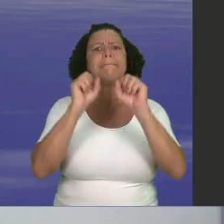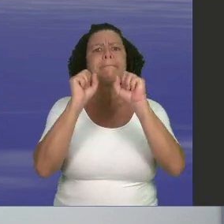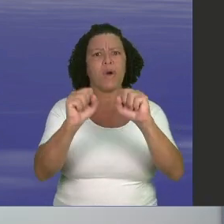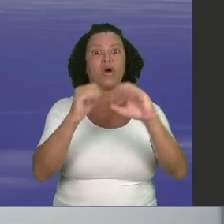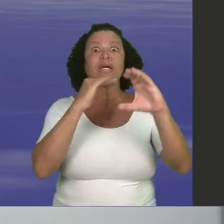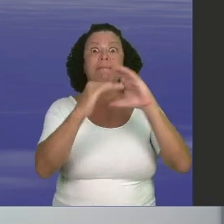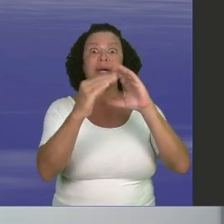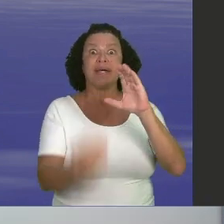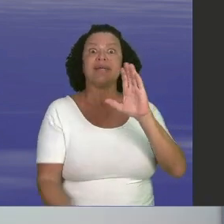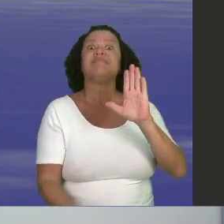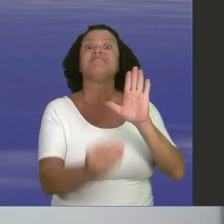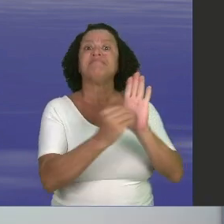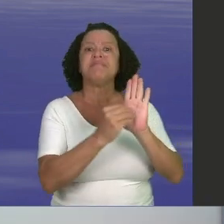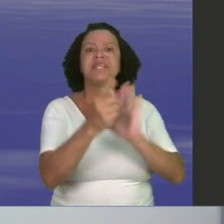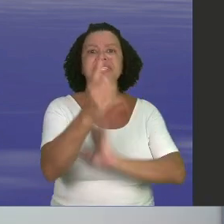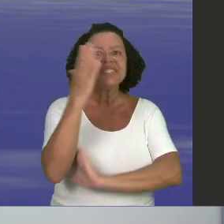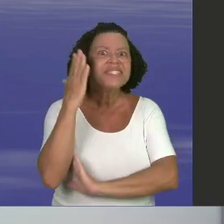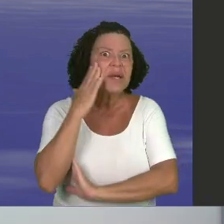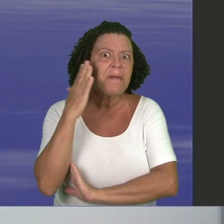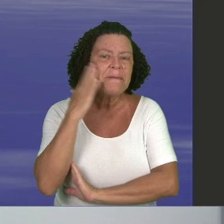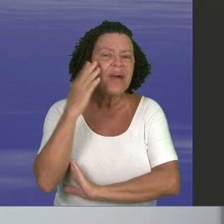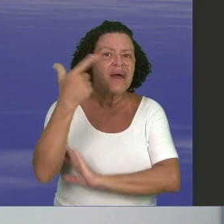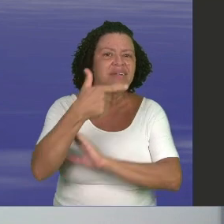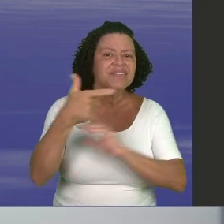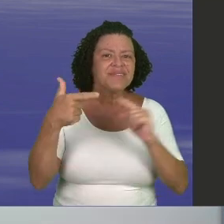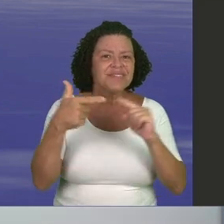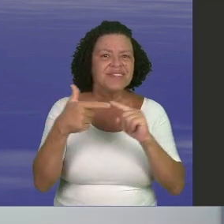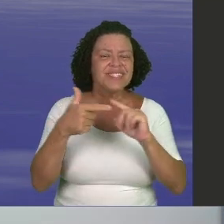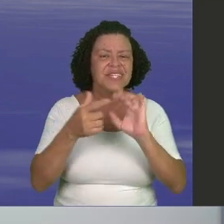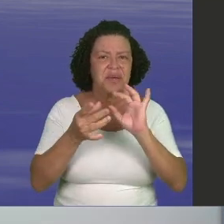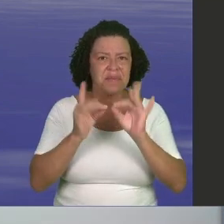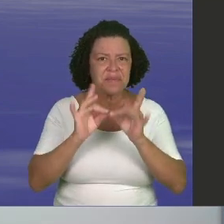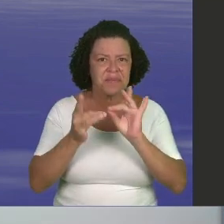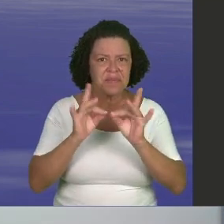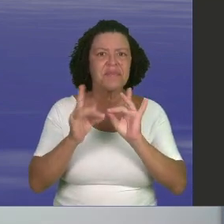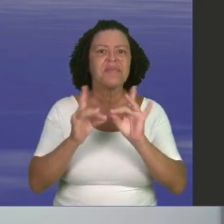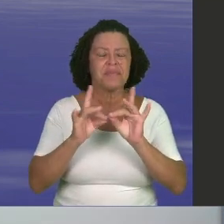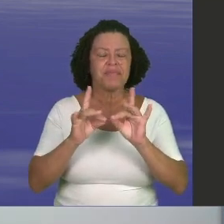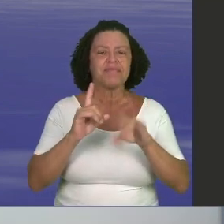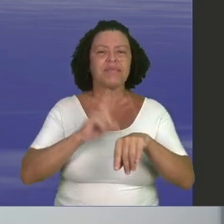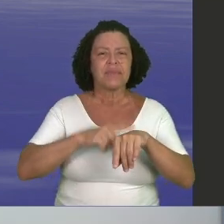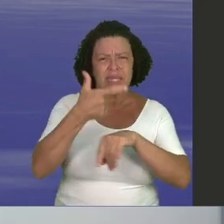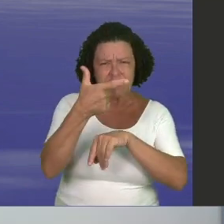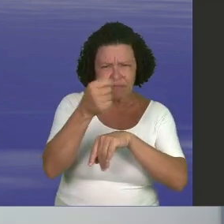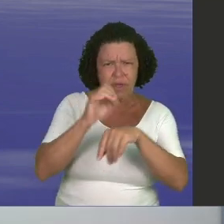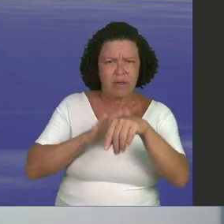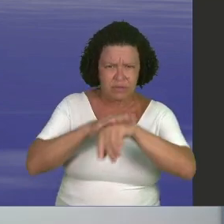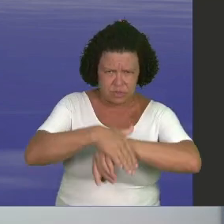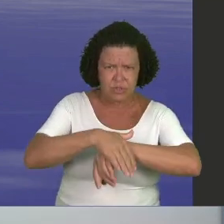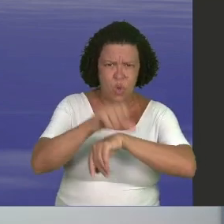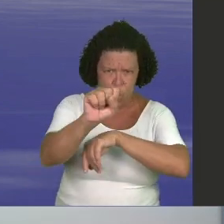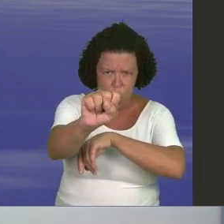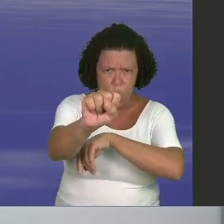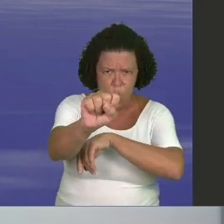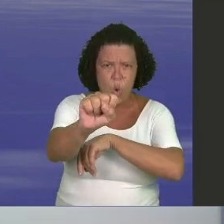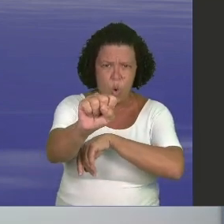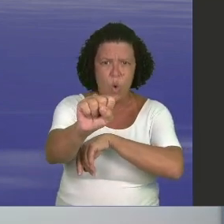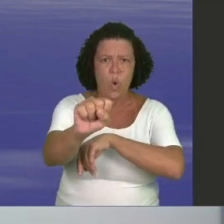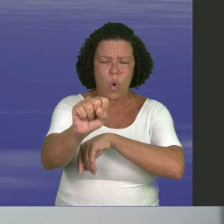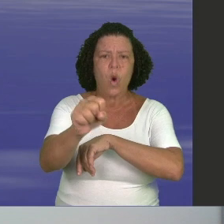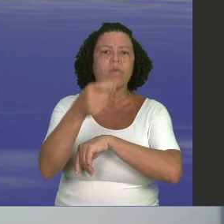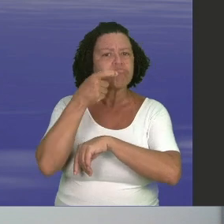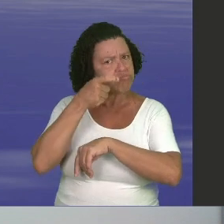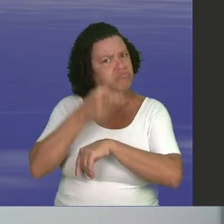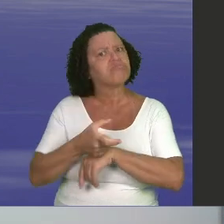e-mail, e também sabendo que na segunda etapa teremos uma prece às 20 horas, muito aí